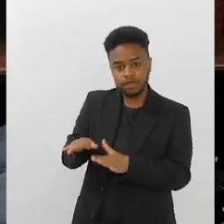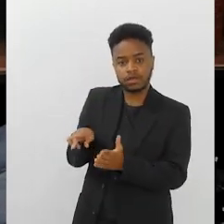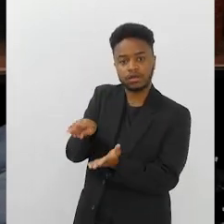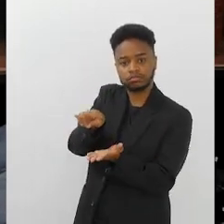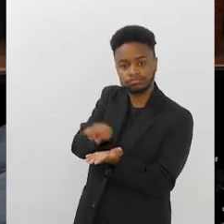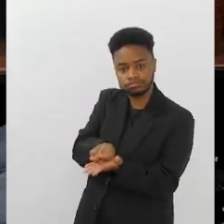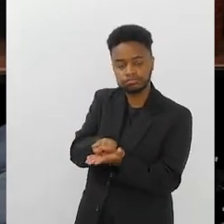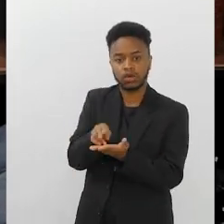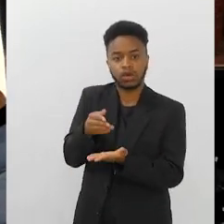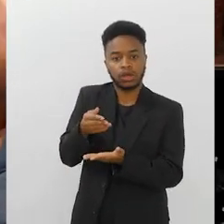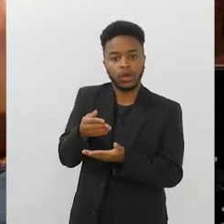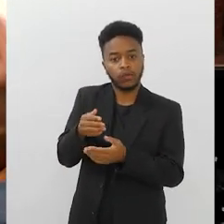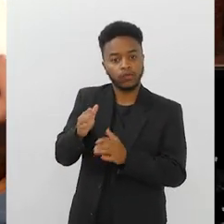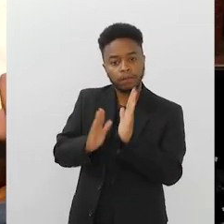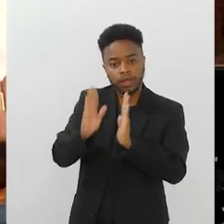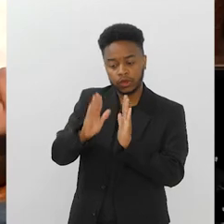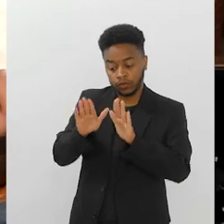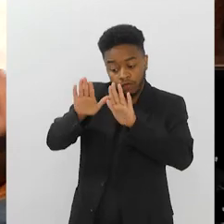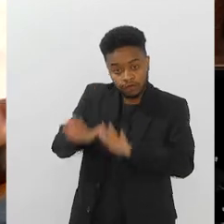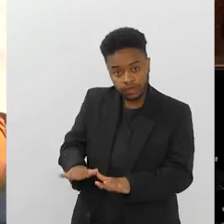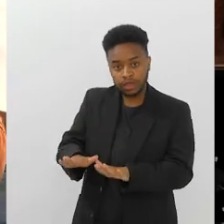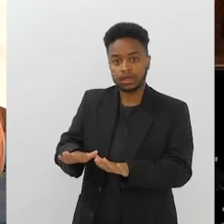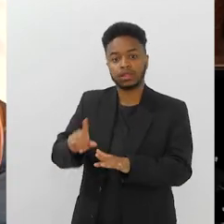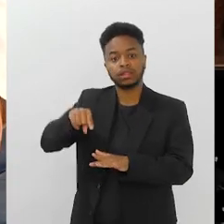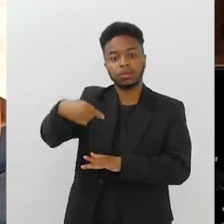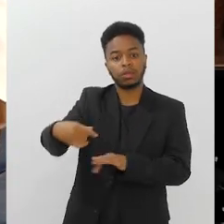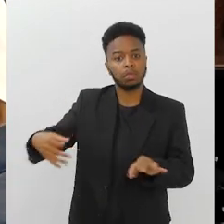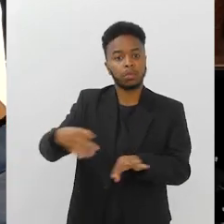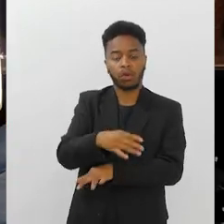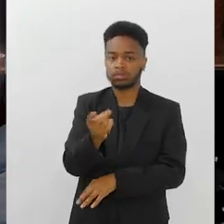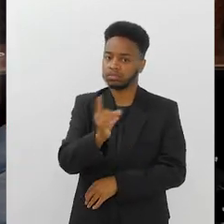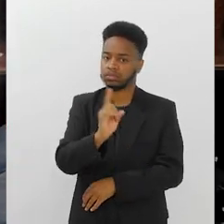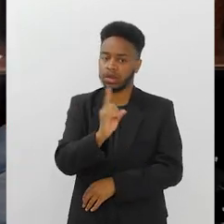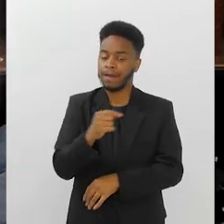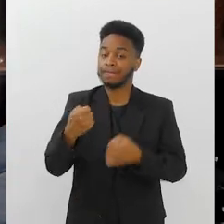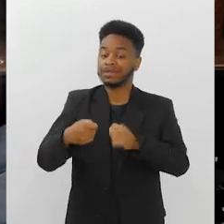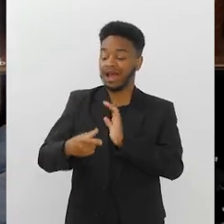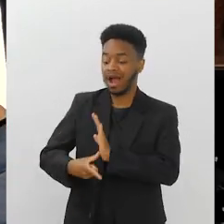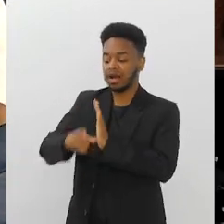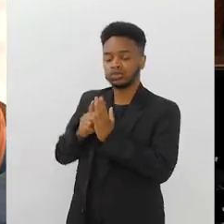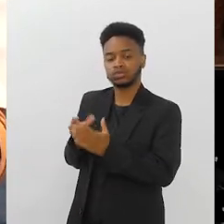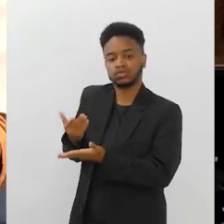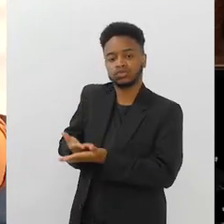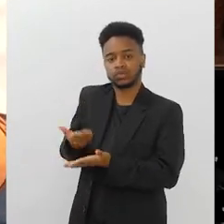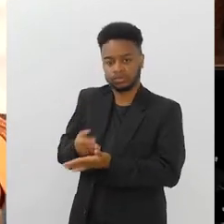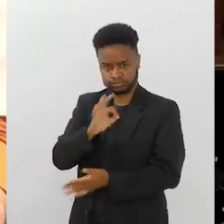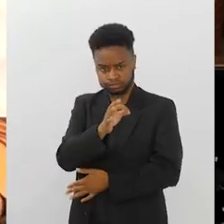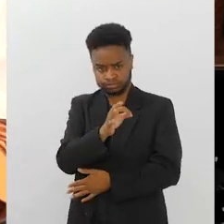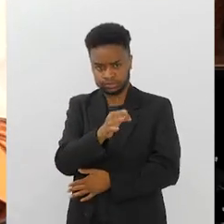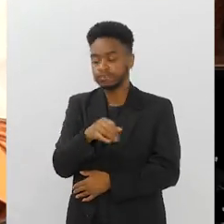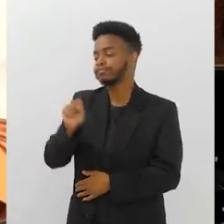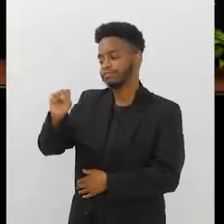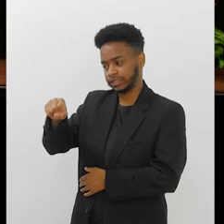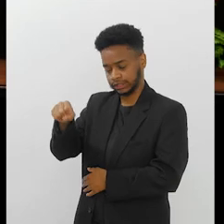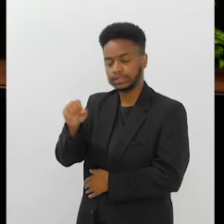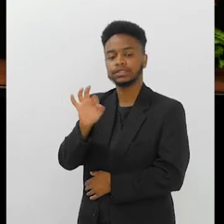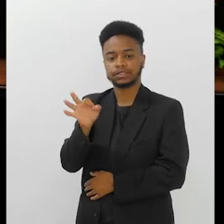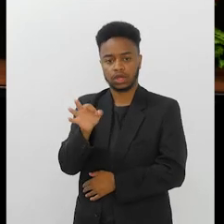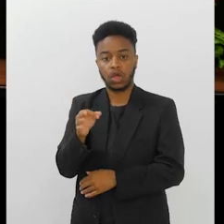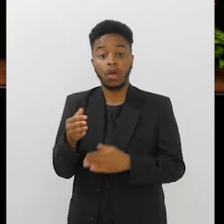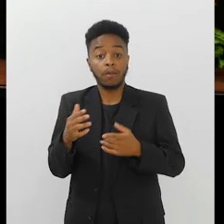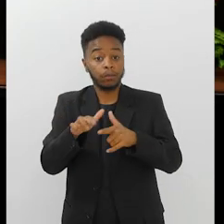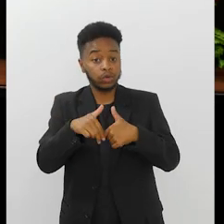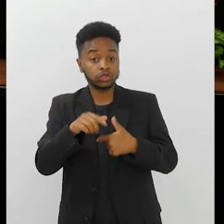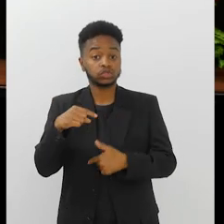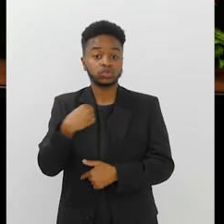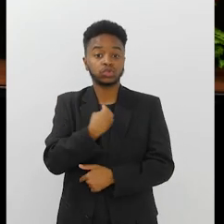e faz a obrigação e já sai feito não você tem que estudar é isso é isso é isso por isso que nós